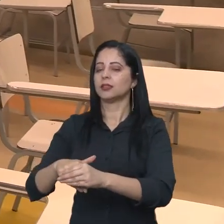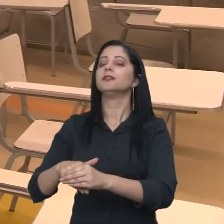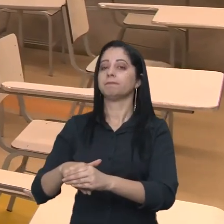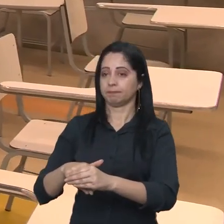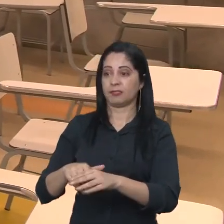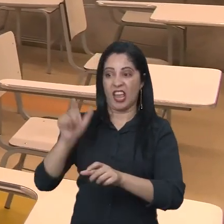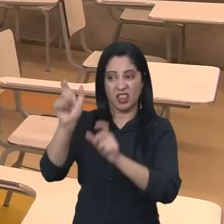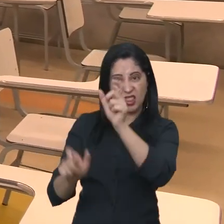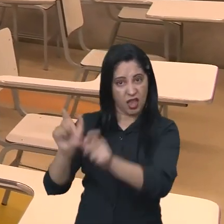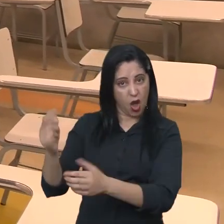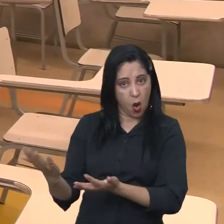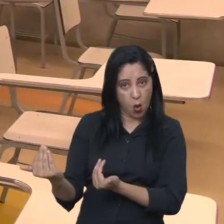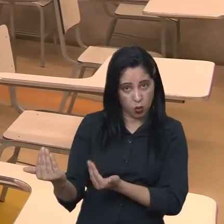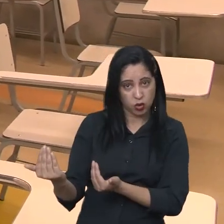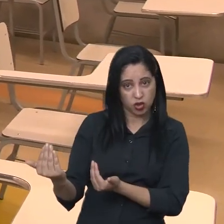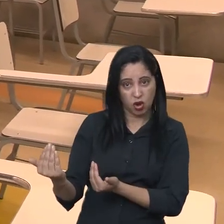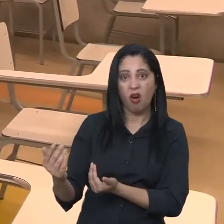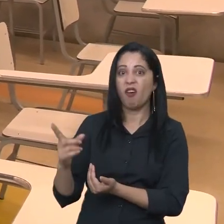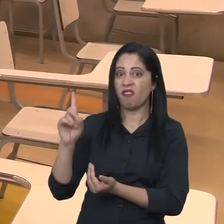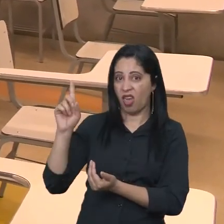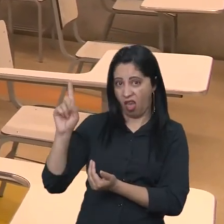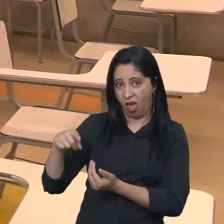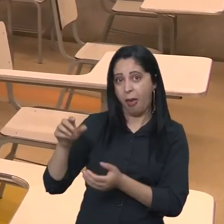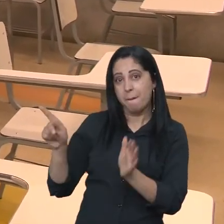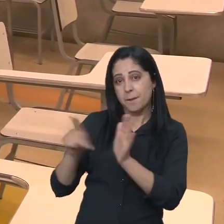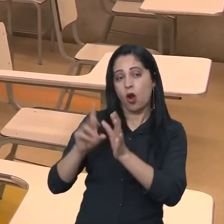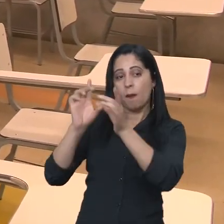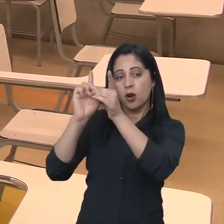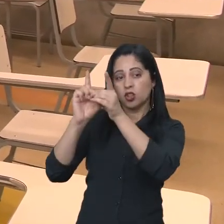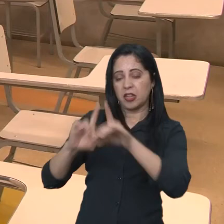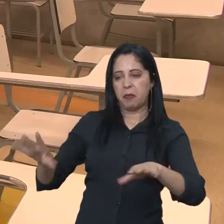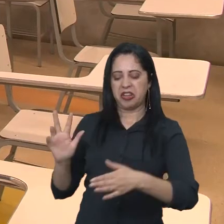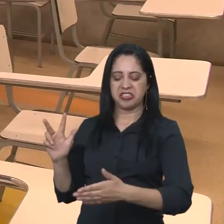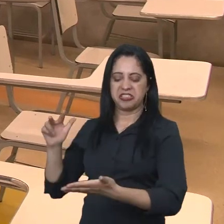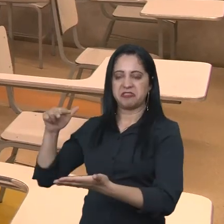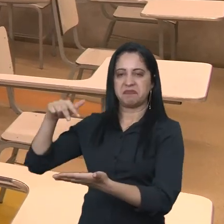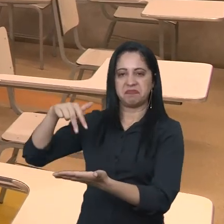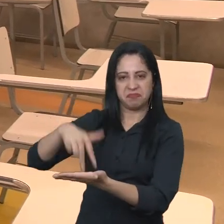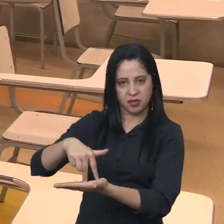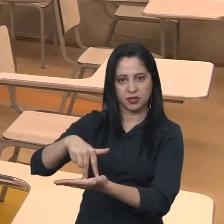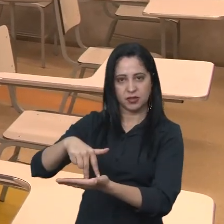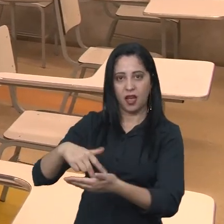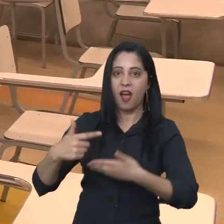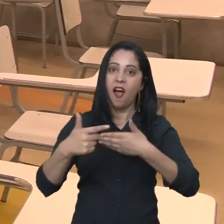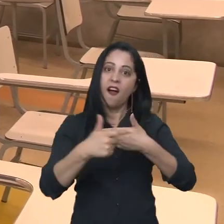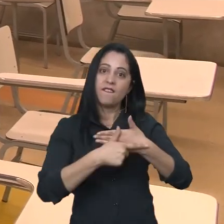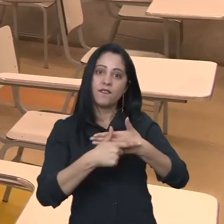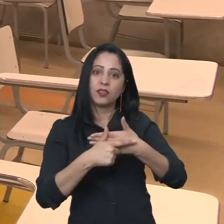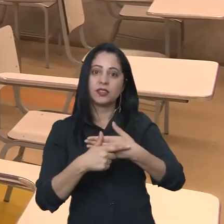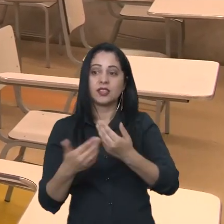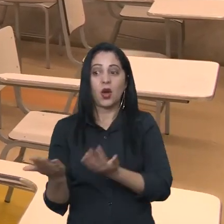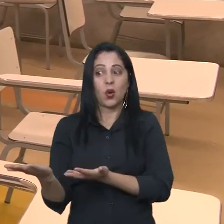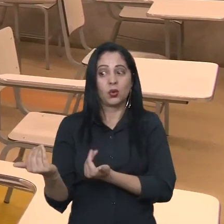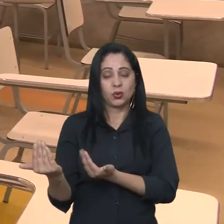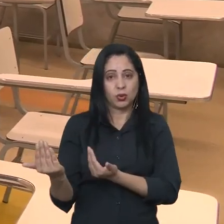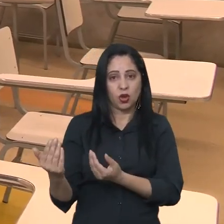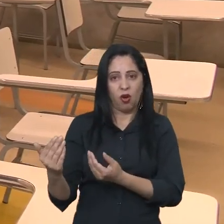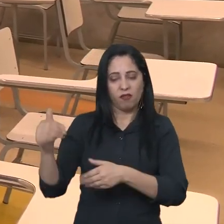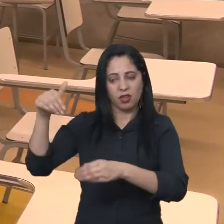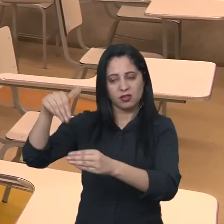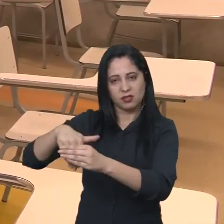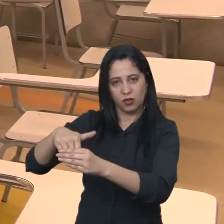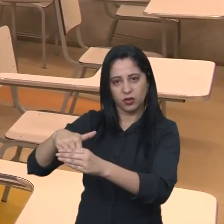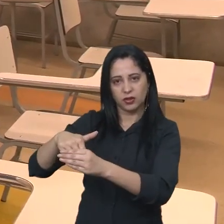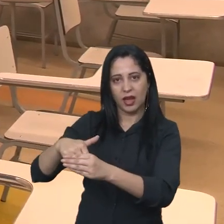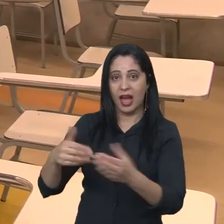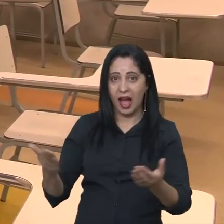do que nunca, essa galera é protagonista na democracia. O papel dos jovens nas eleições 2022 é o que você